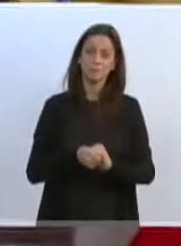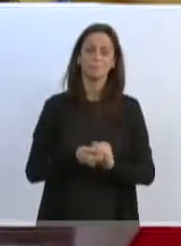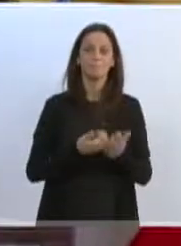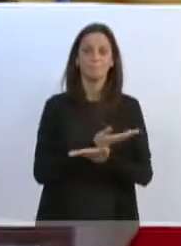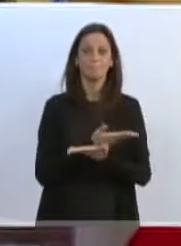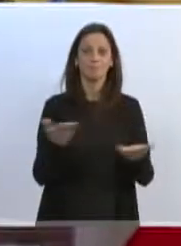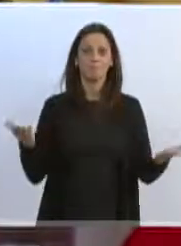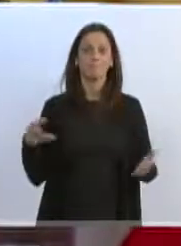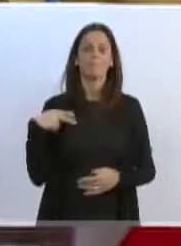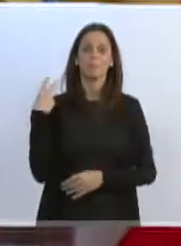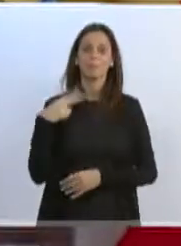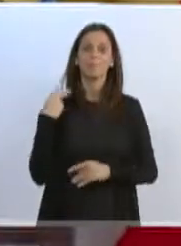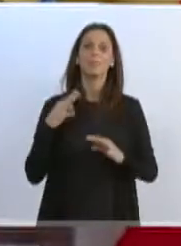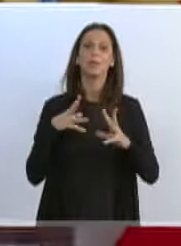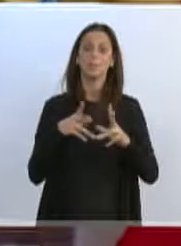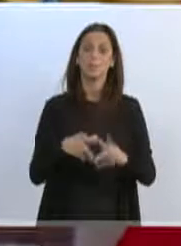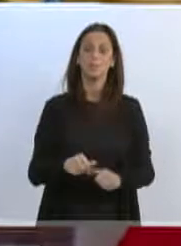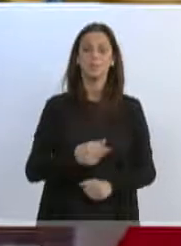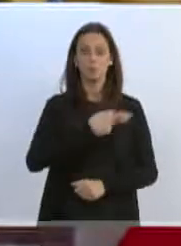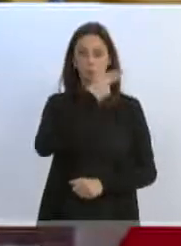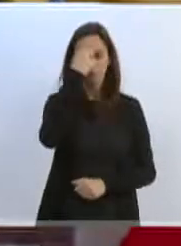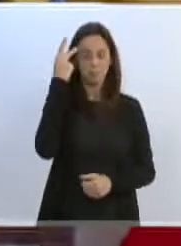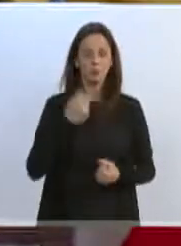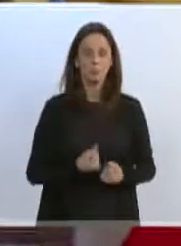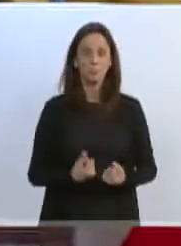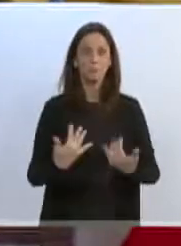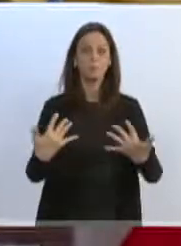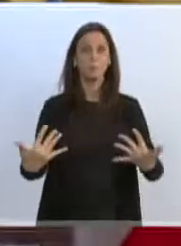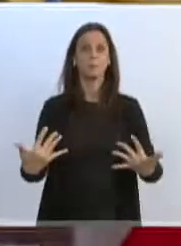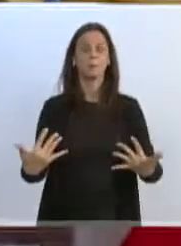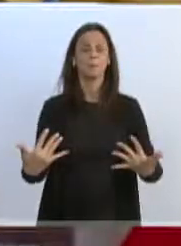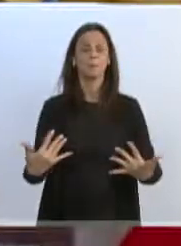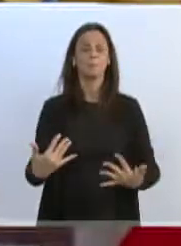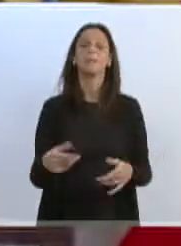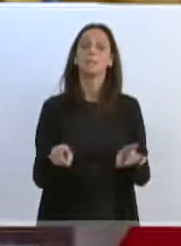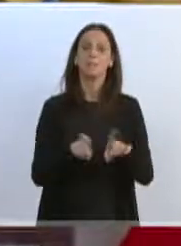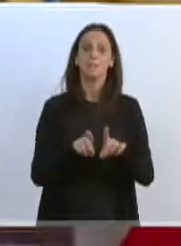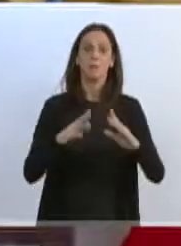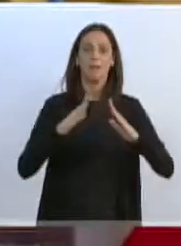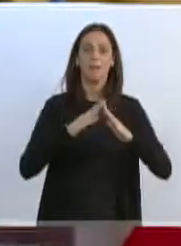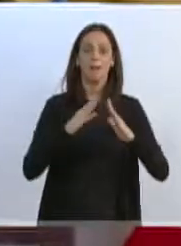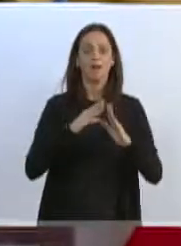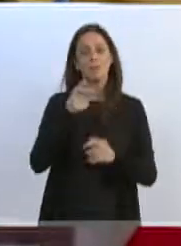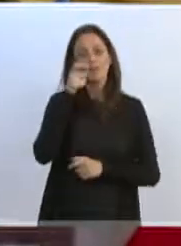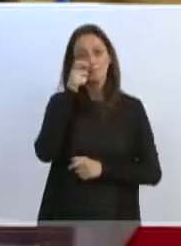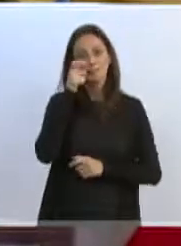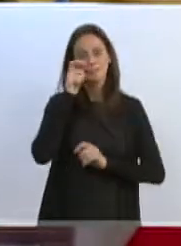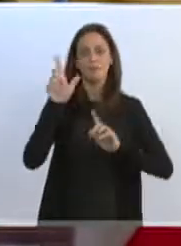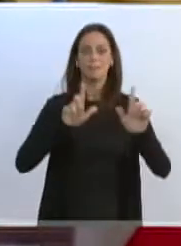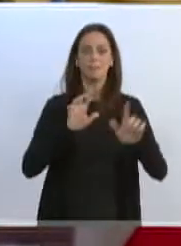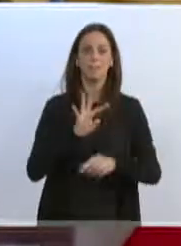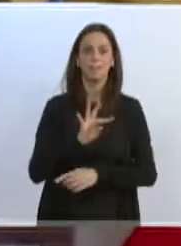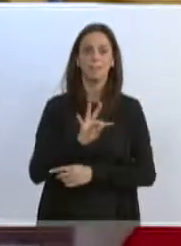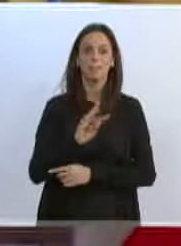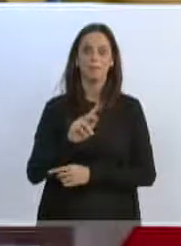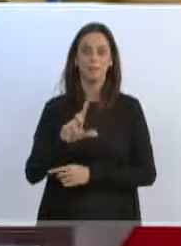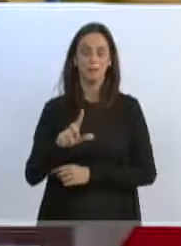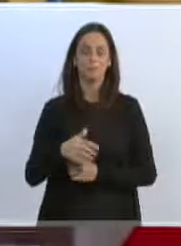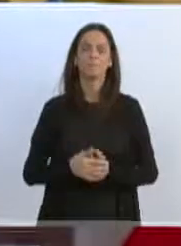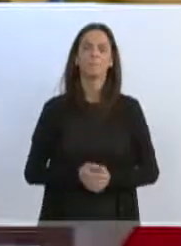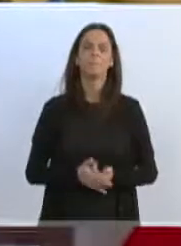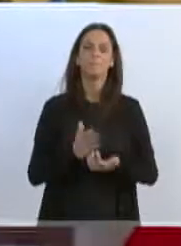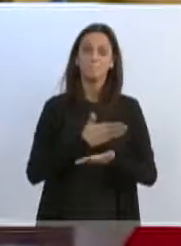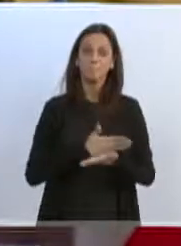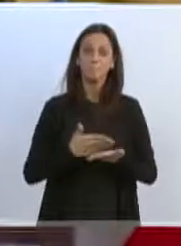carentes nos colegas todas todas as pessoas que nos assistem aqui e também através da tv legislativa quero começar o meu